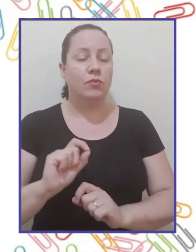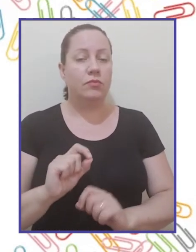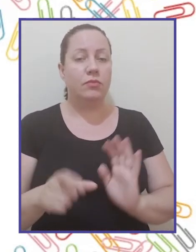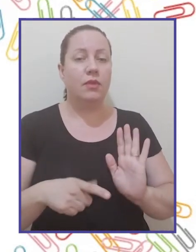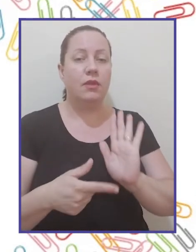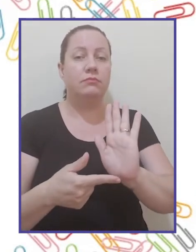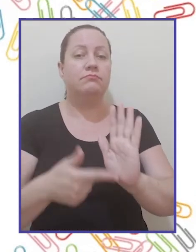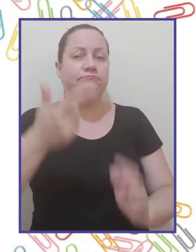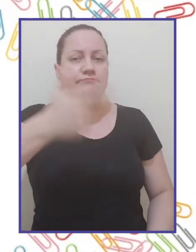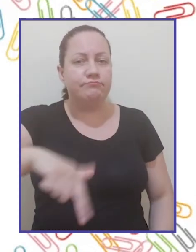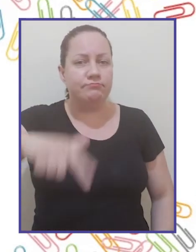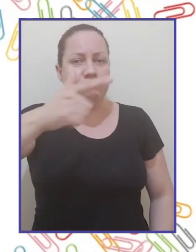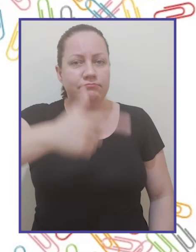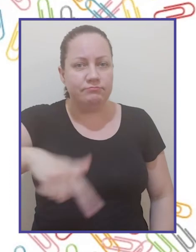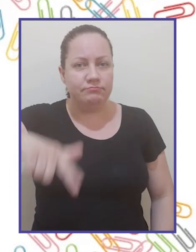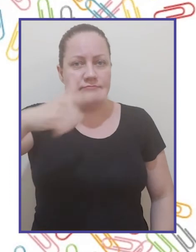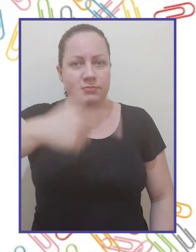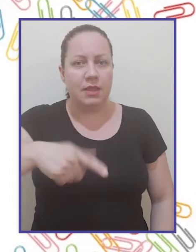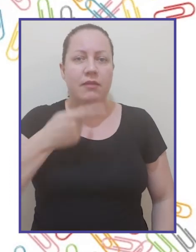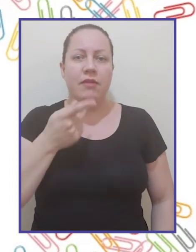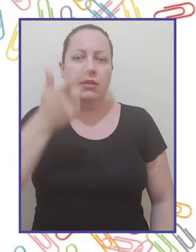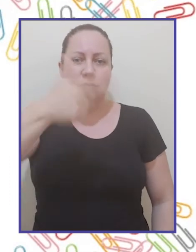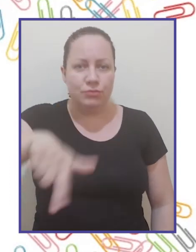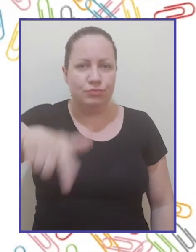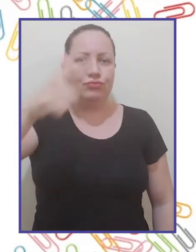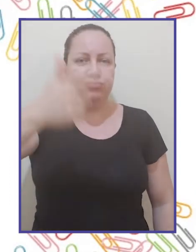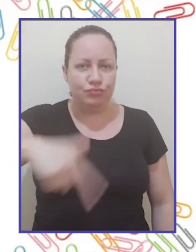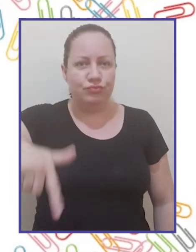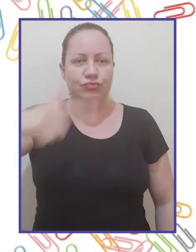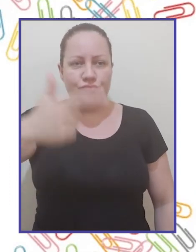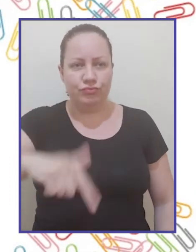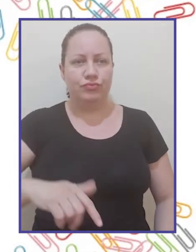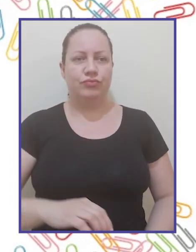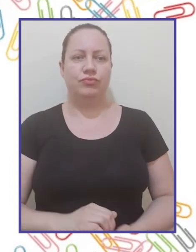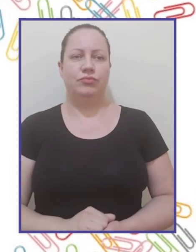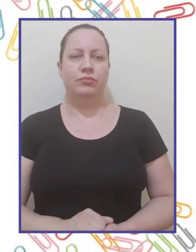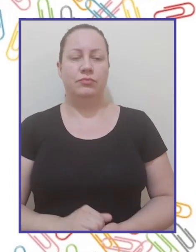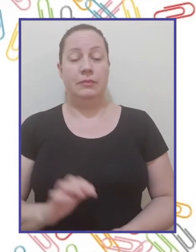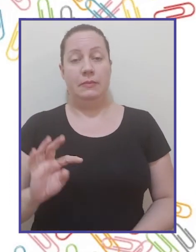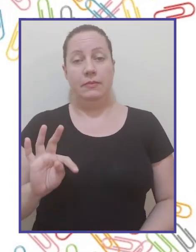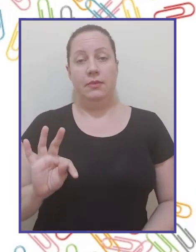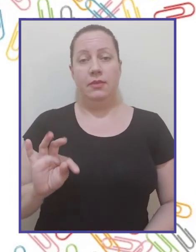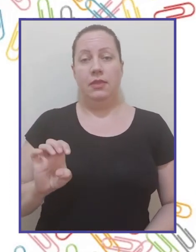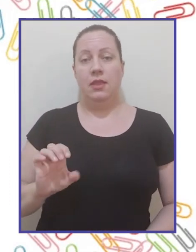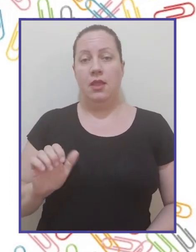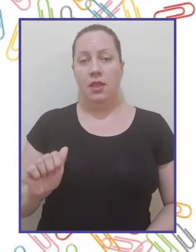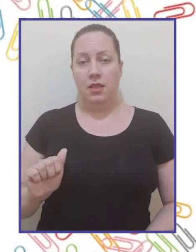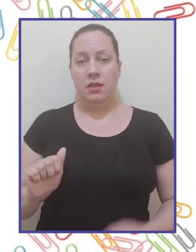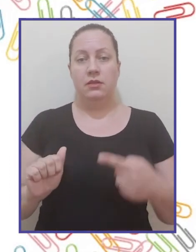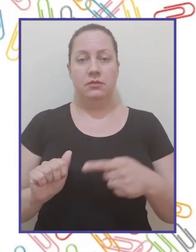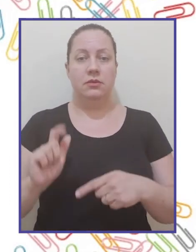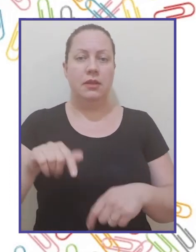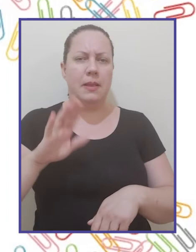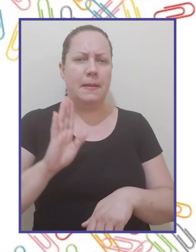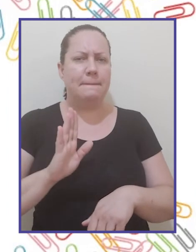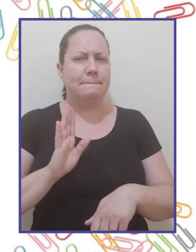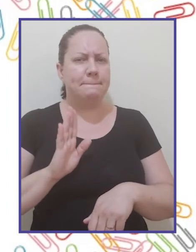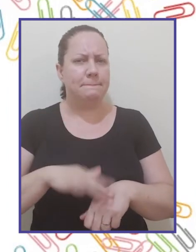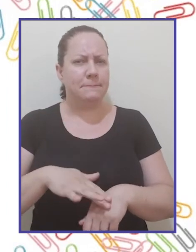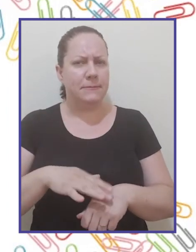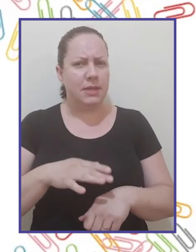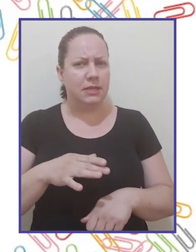ecolalia, que é a repetição em eco da fala. O TEA costuma ser